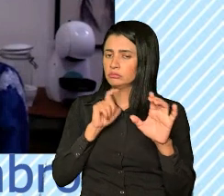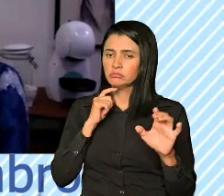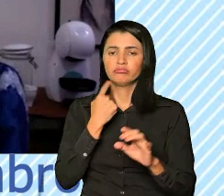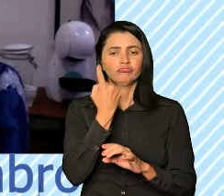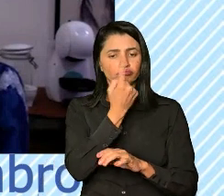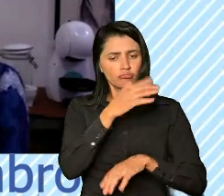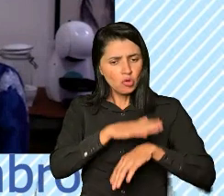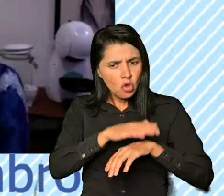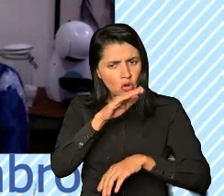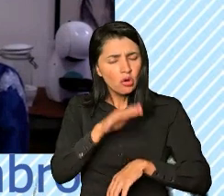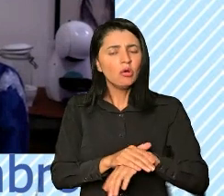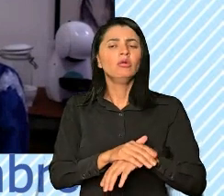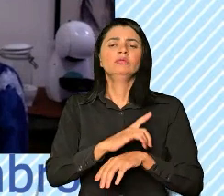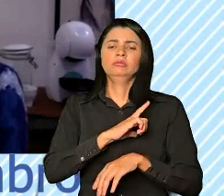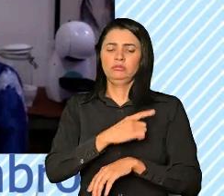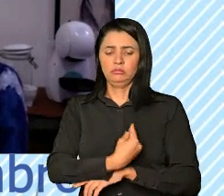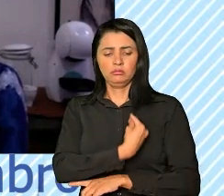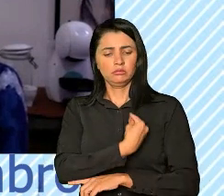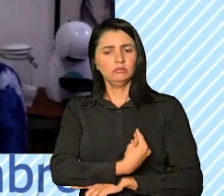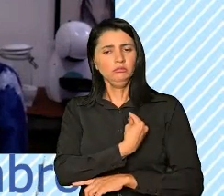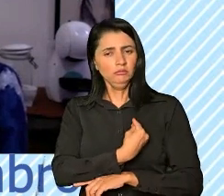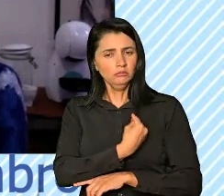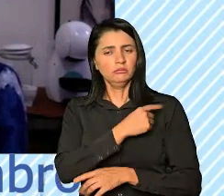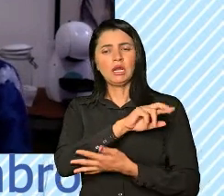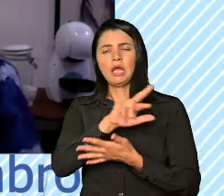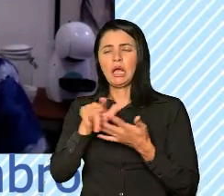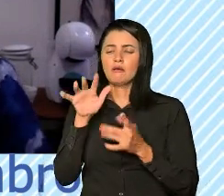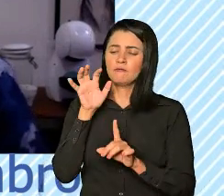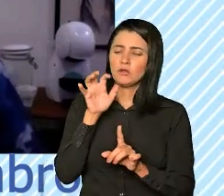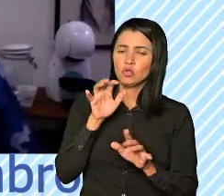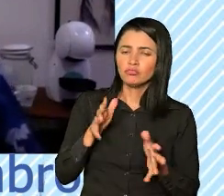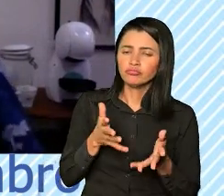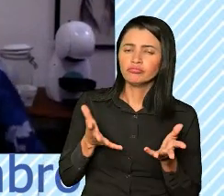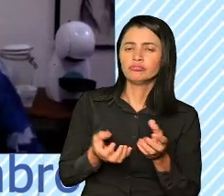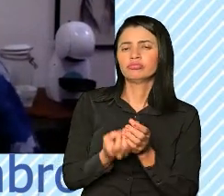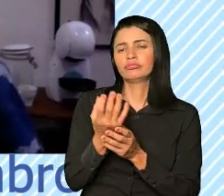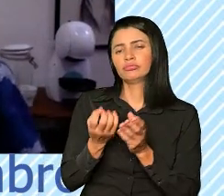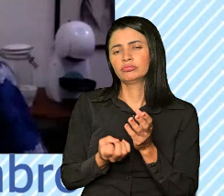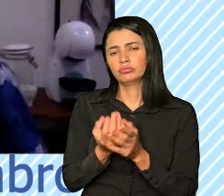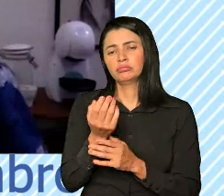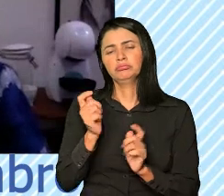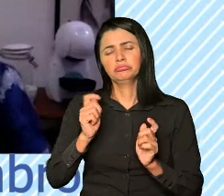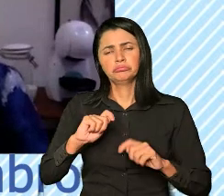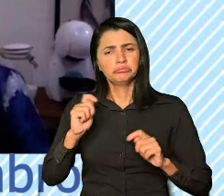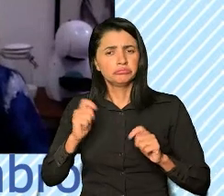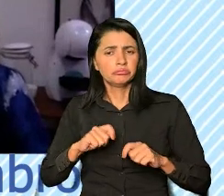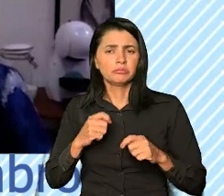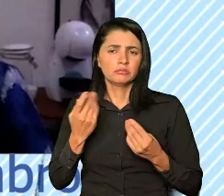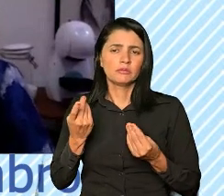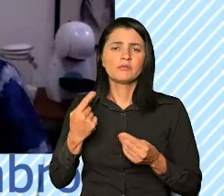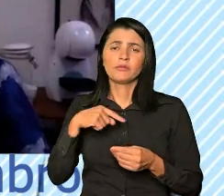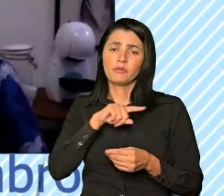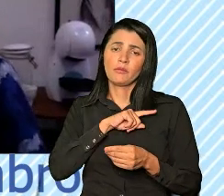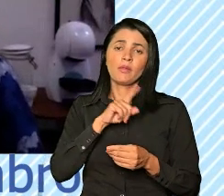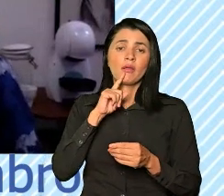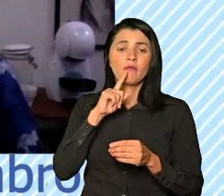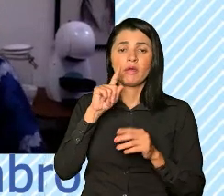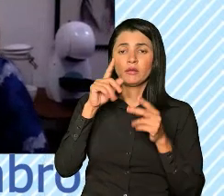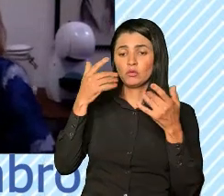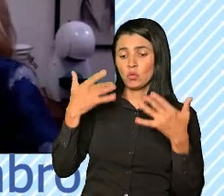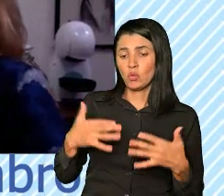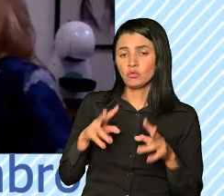independente, que existe e que é tangível por uma série de fatores, de instrumentos, de vetores, enfim. Então, vamos tratar da memória coletiva